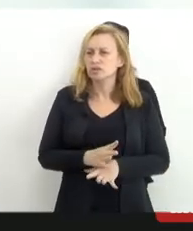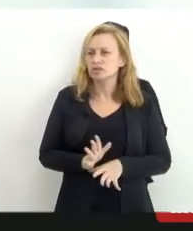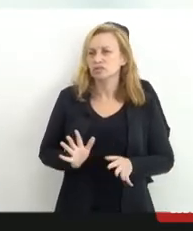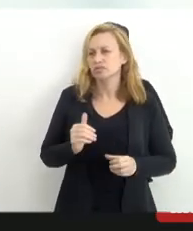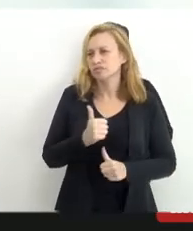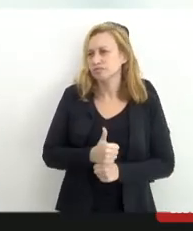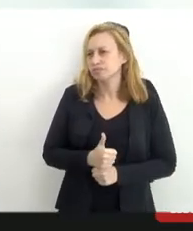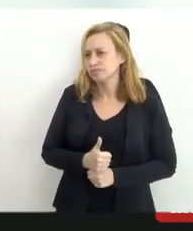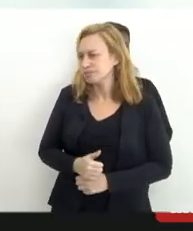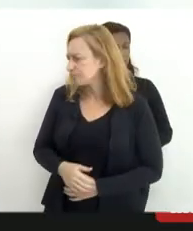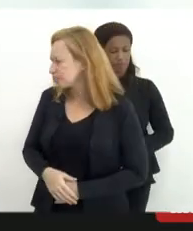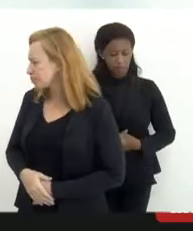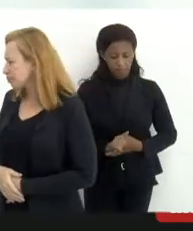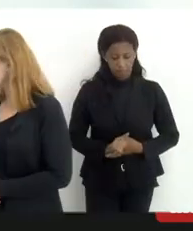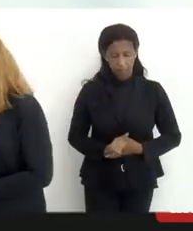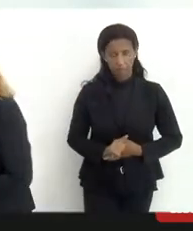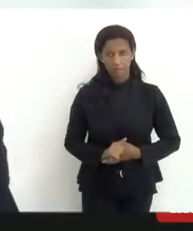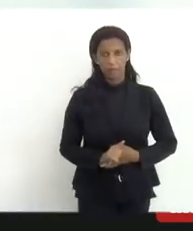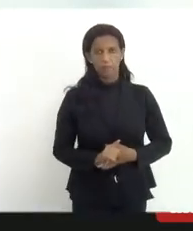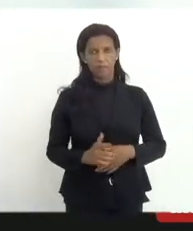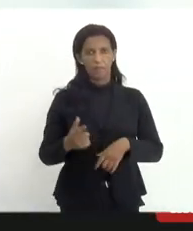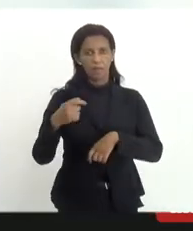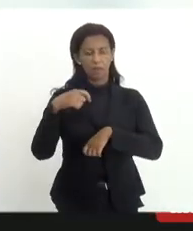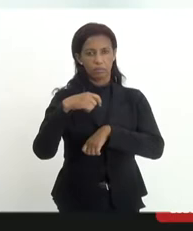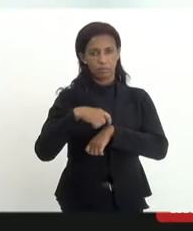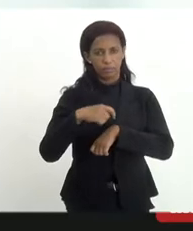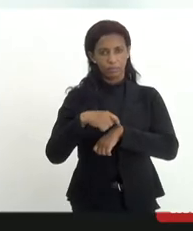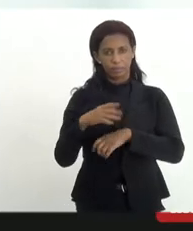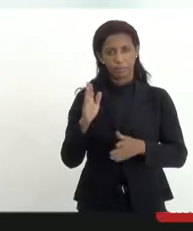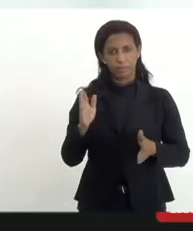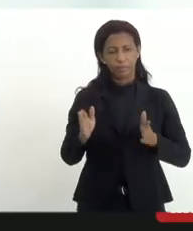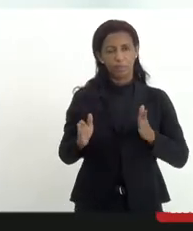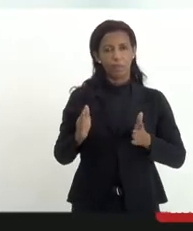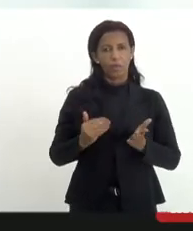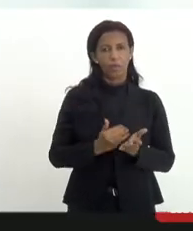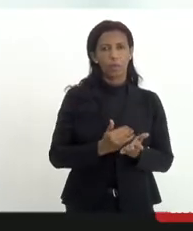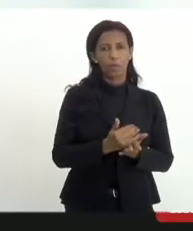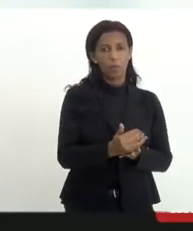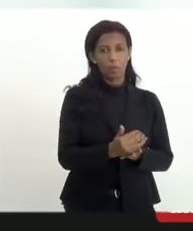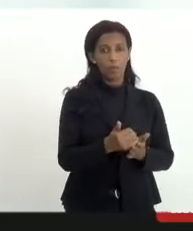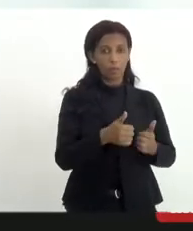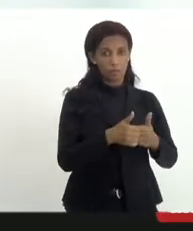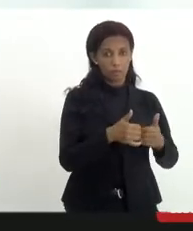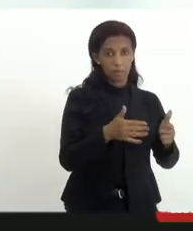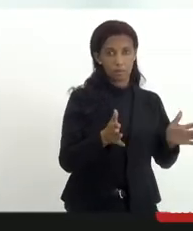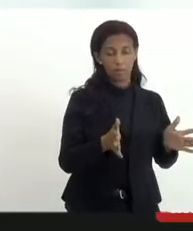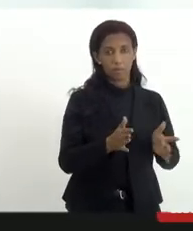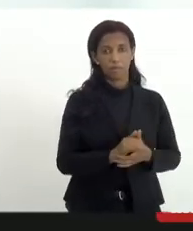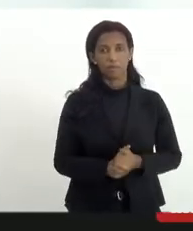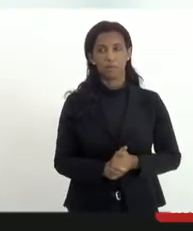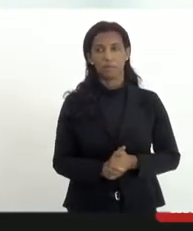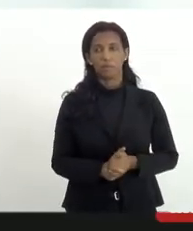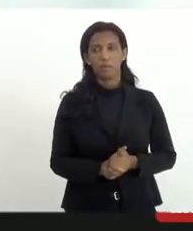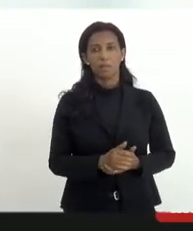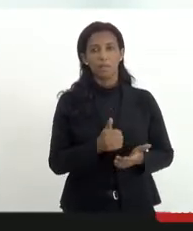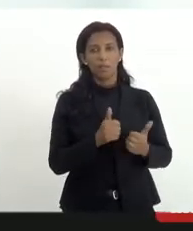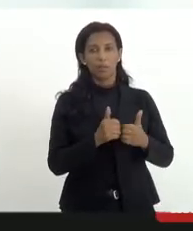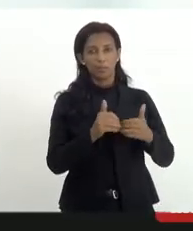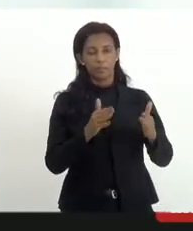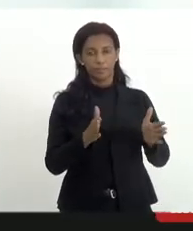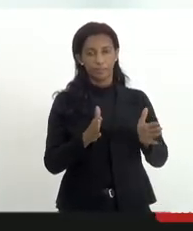que este prazo conta a partir do lançamento, e o